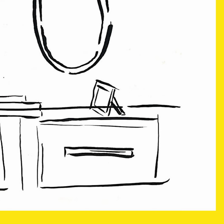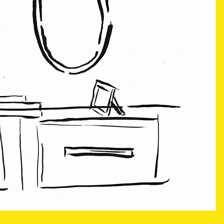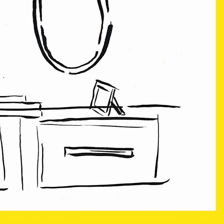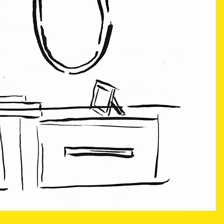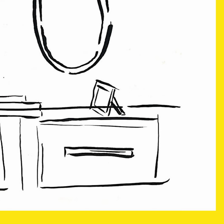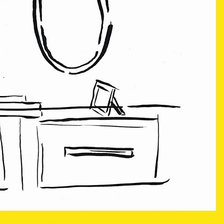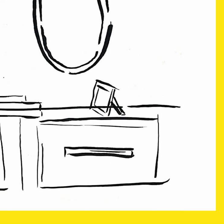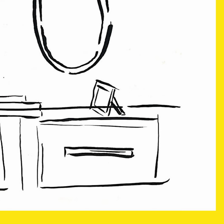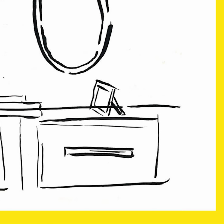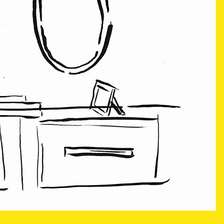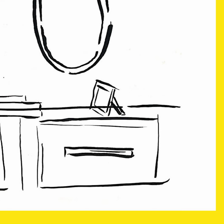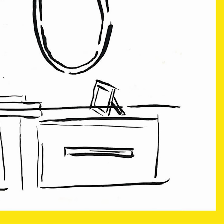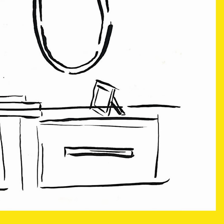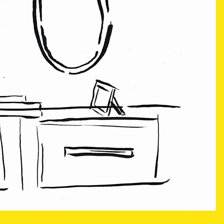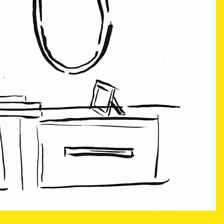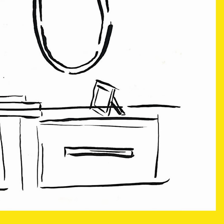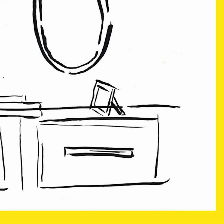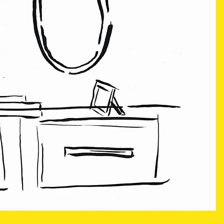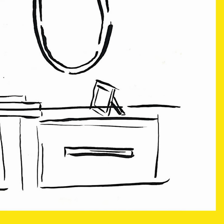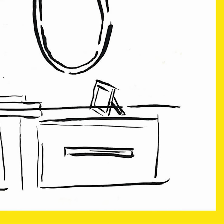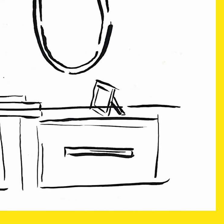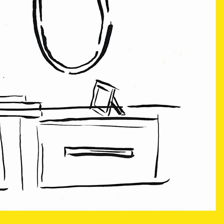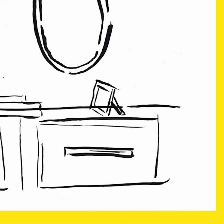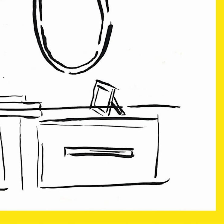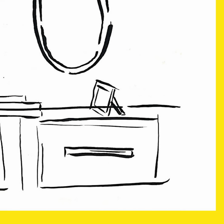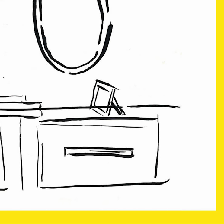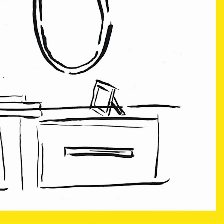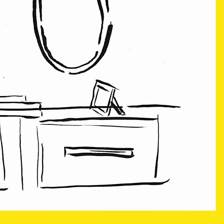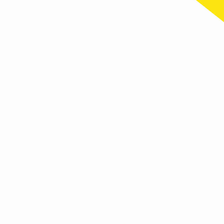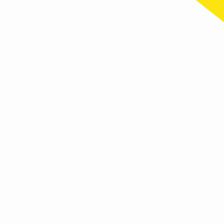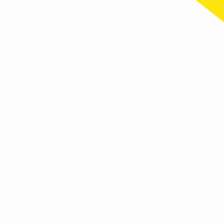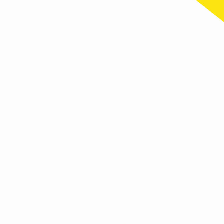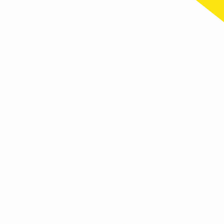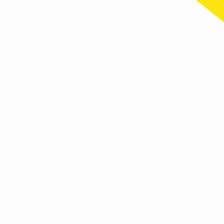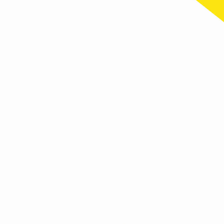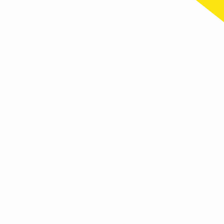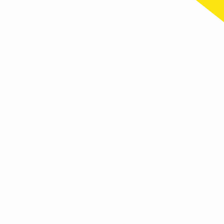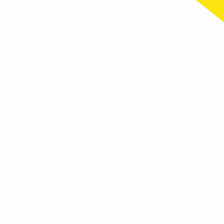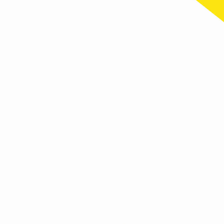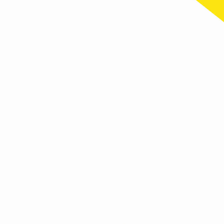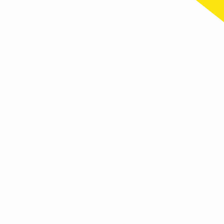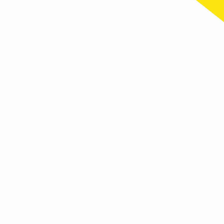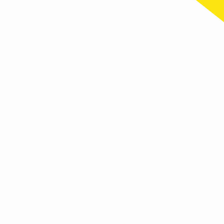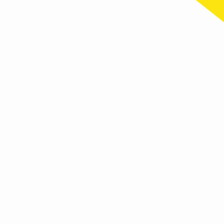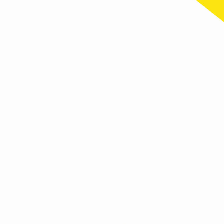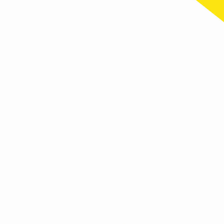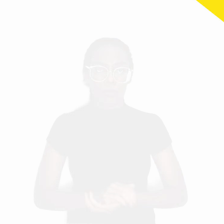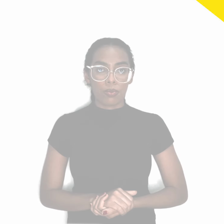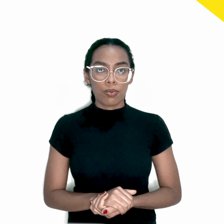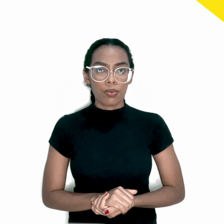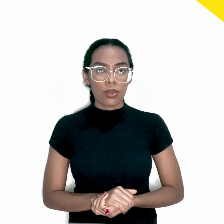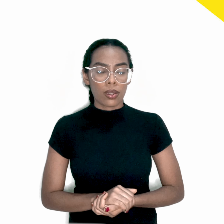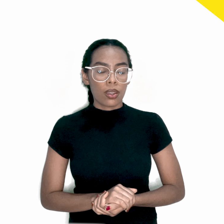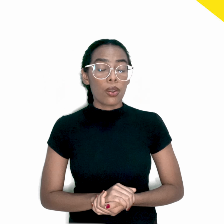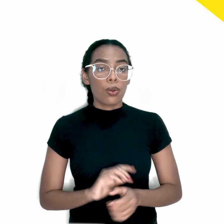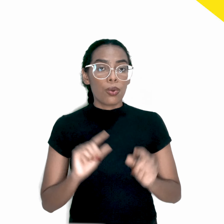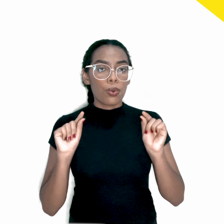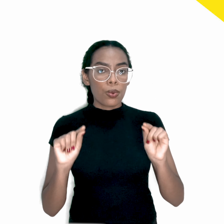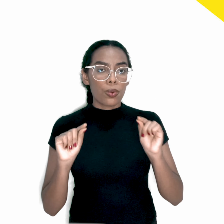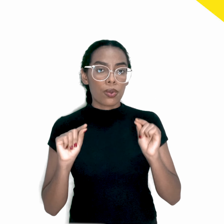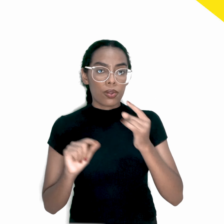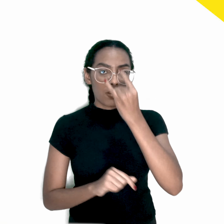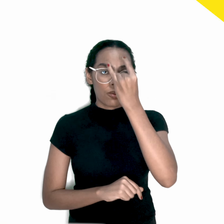circulares e, entre elas, uma retangular Deficiência visual O que é deficiência